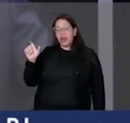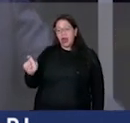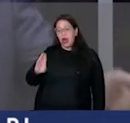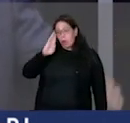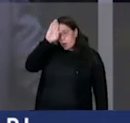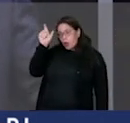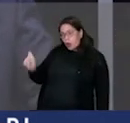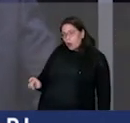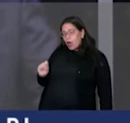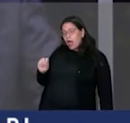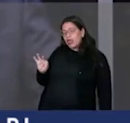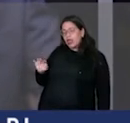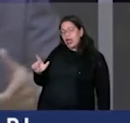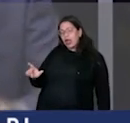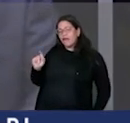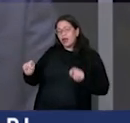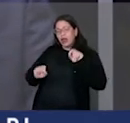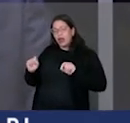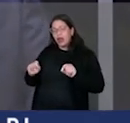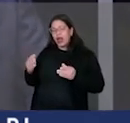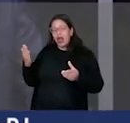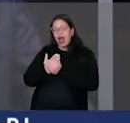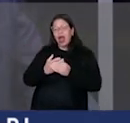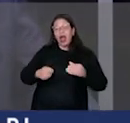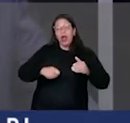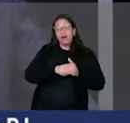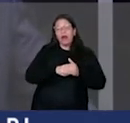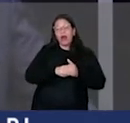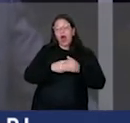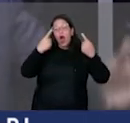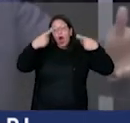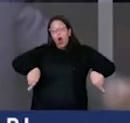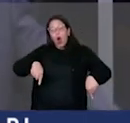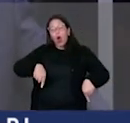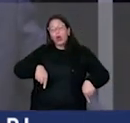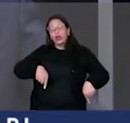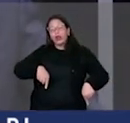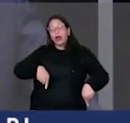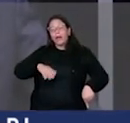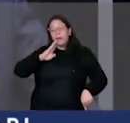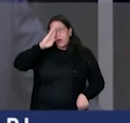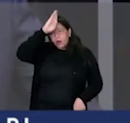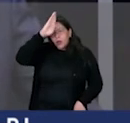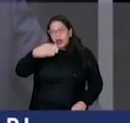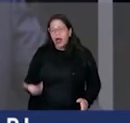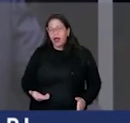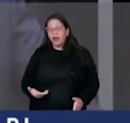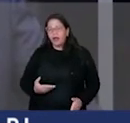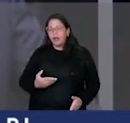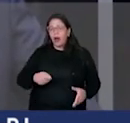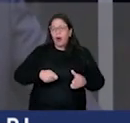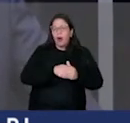seja arquivado esse inquérito contra o presidente Bolsonaro, mais um inquérito contra o presidente Bolsonaro, um